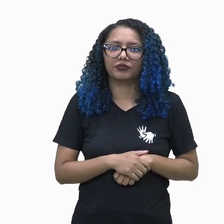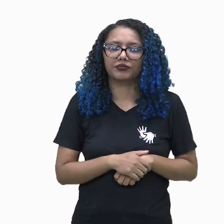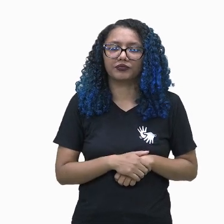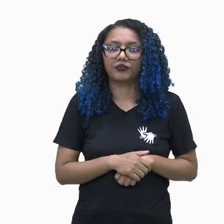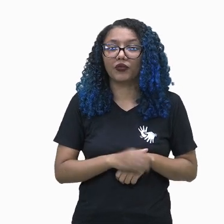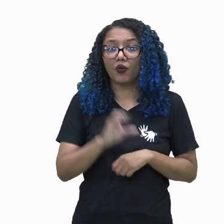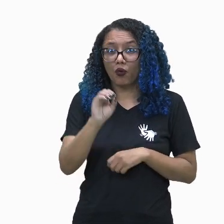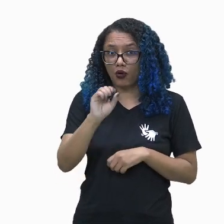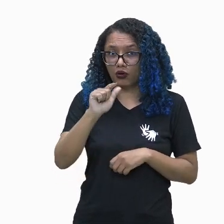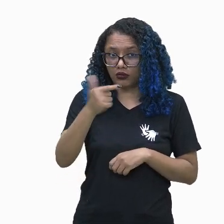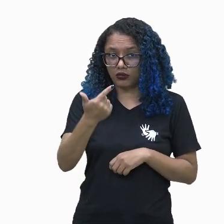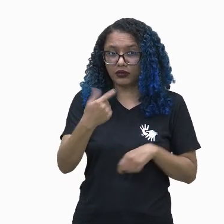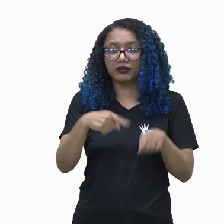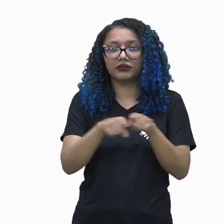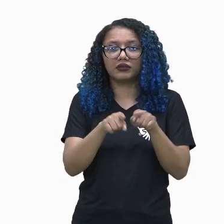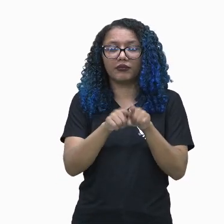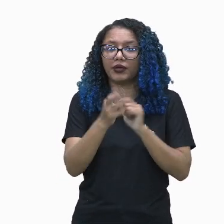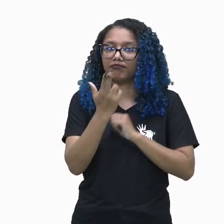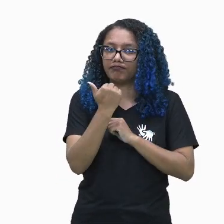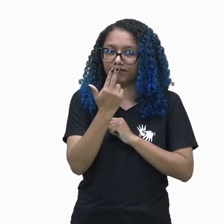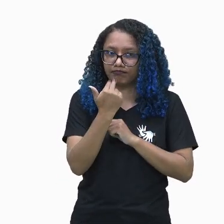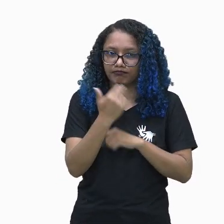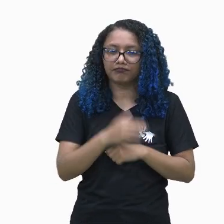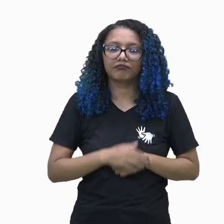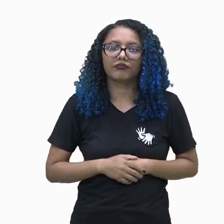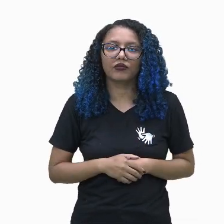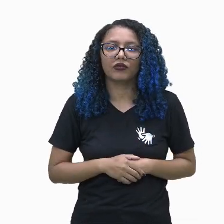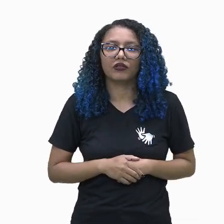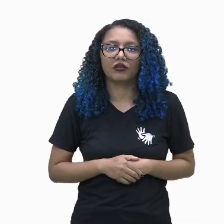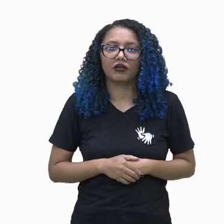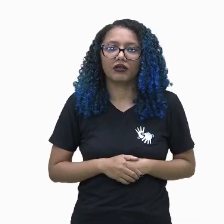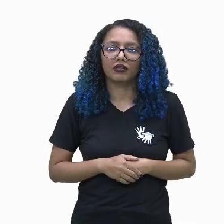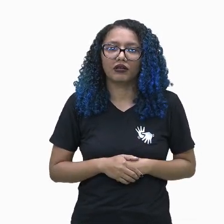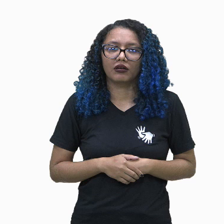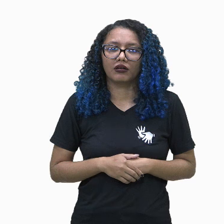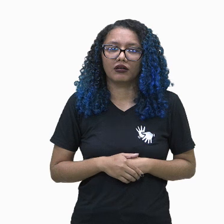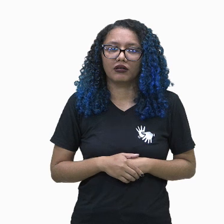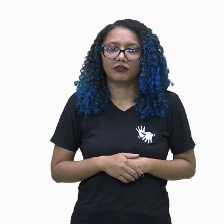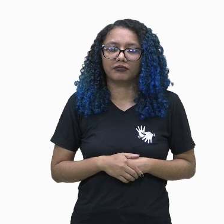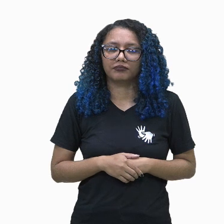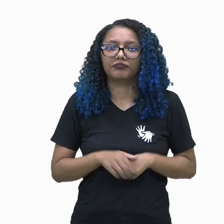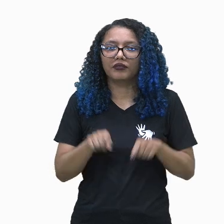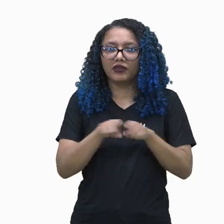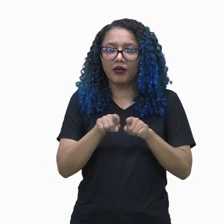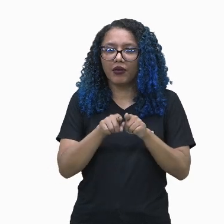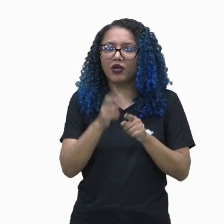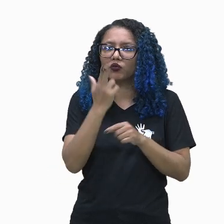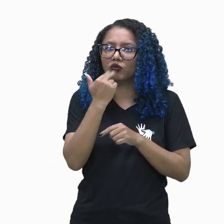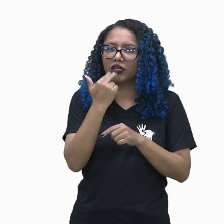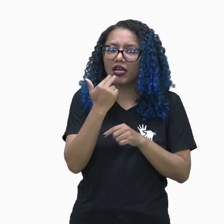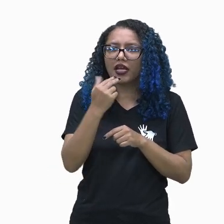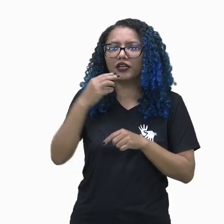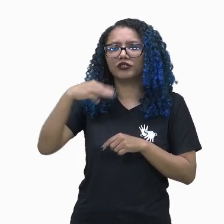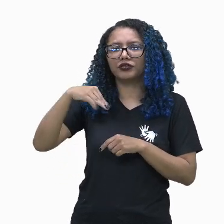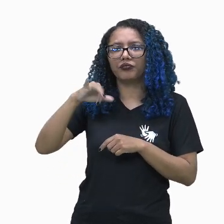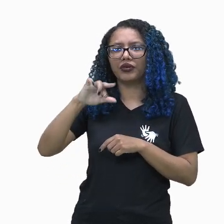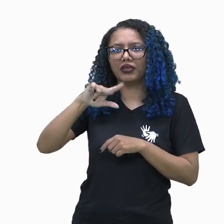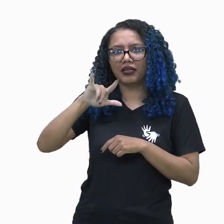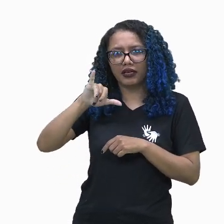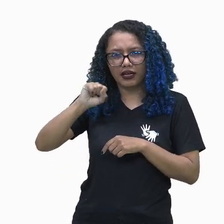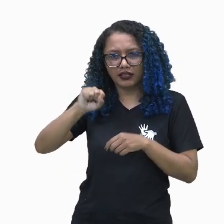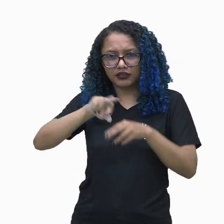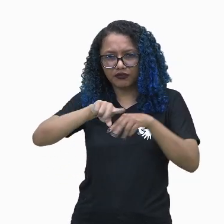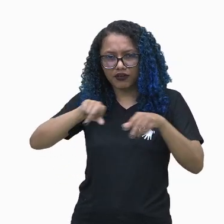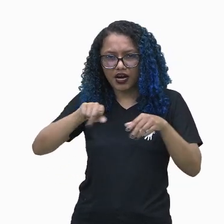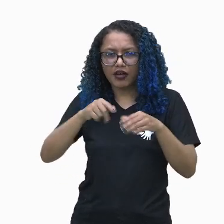como o oxigênio e os nutrientes, e vão atuar no armazenamento de nutrientes e minerais para o